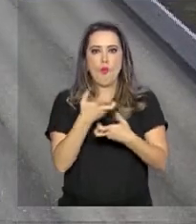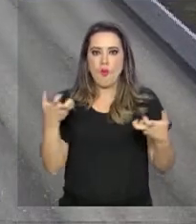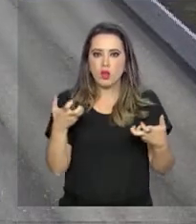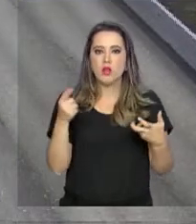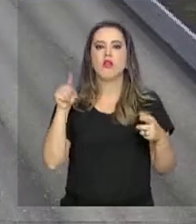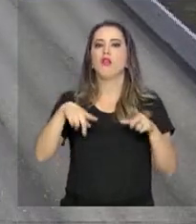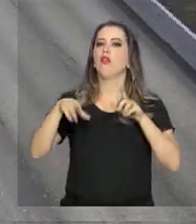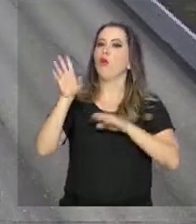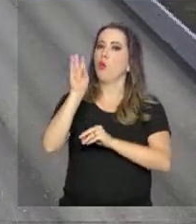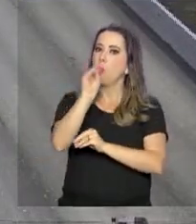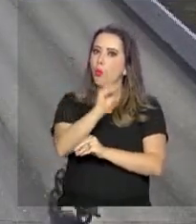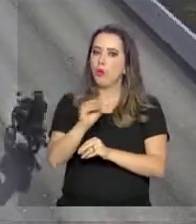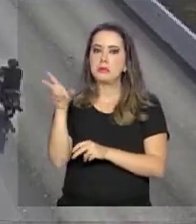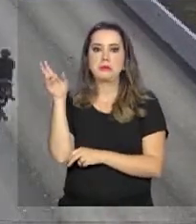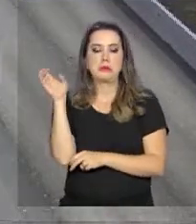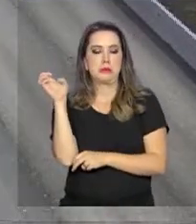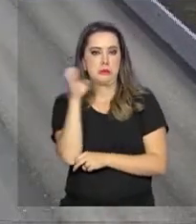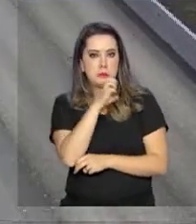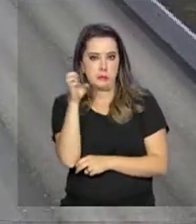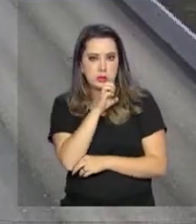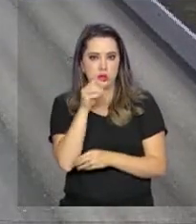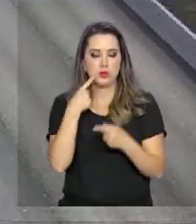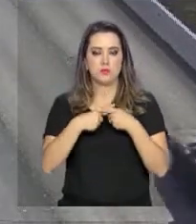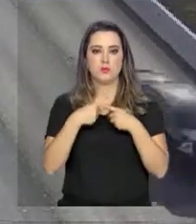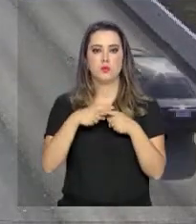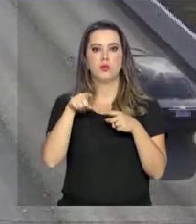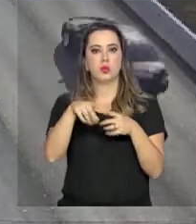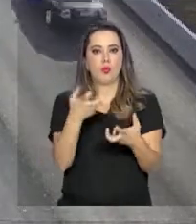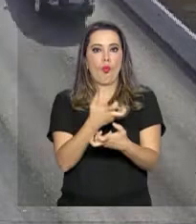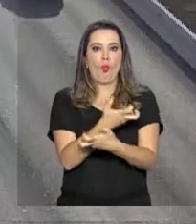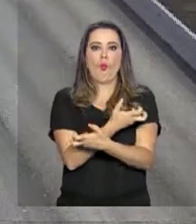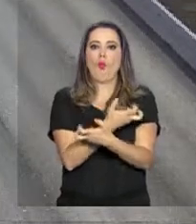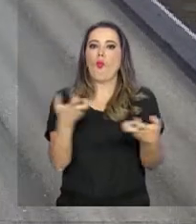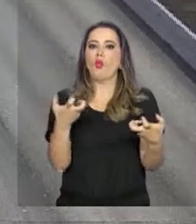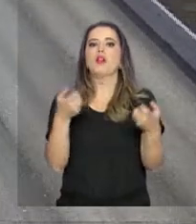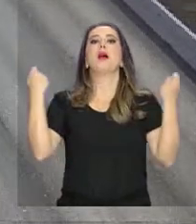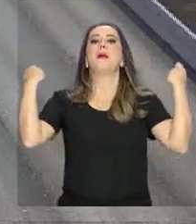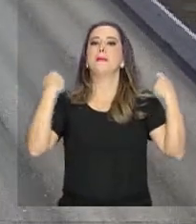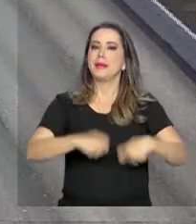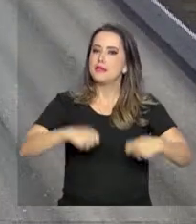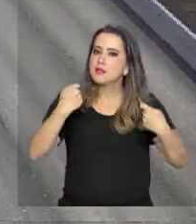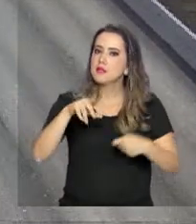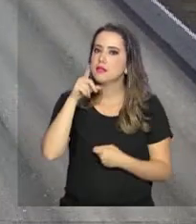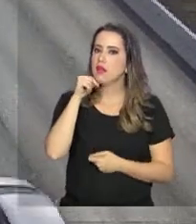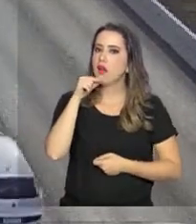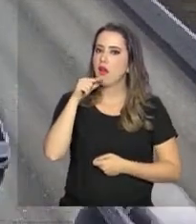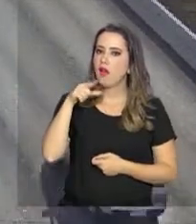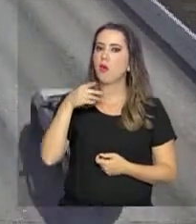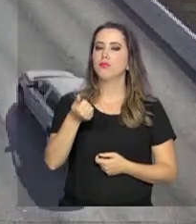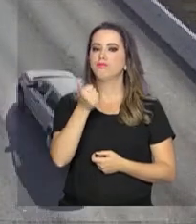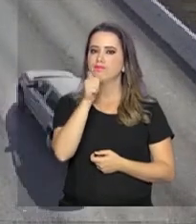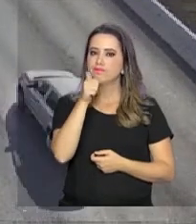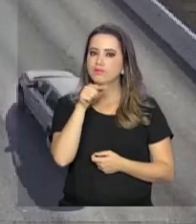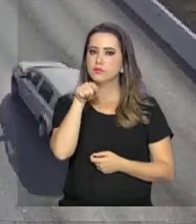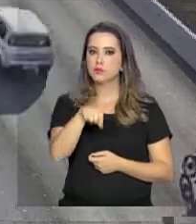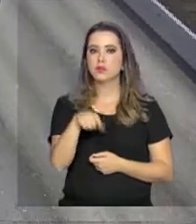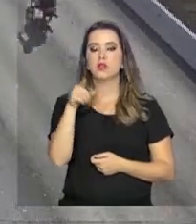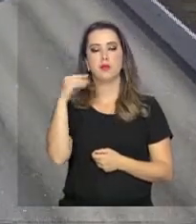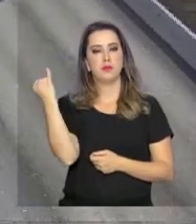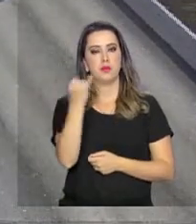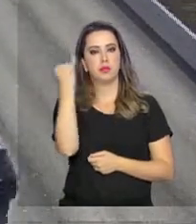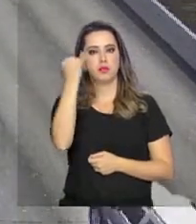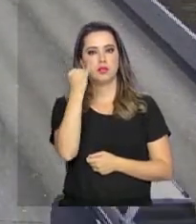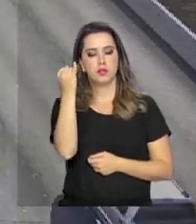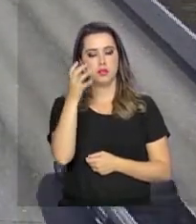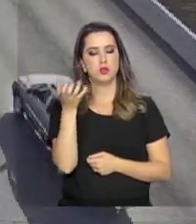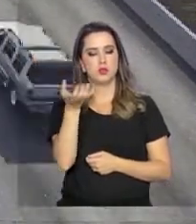está em estado de emergência por causa da baixa umidade. Beber bastante água é fundamental para quem está por aqui ou